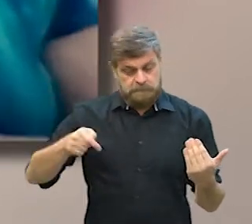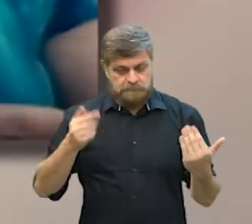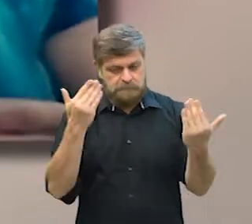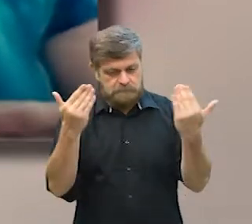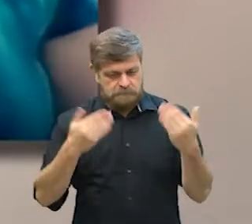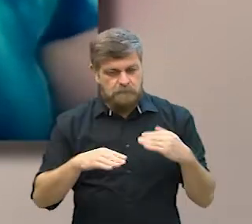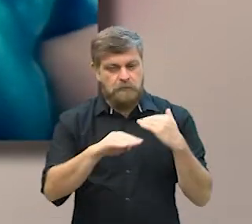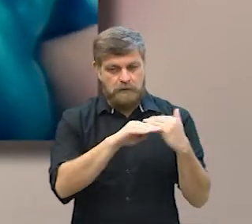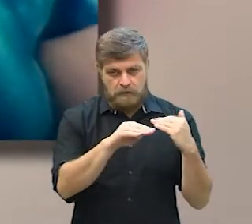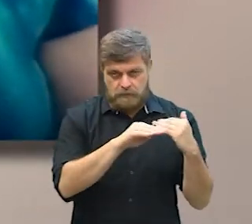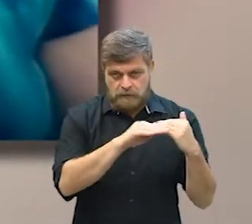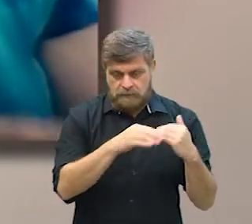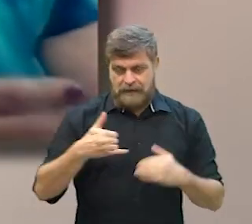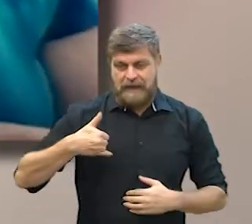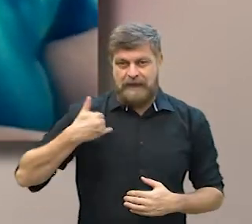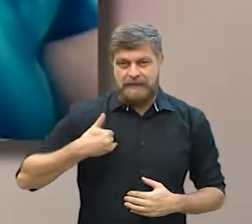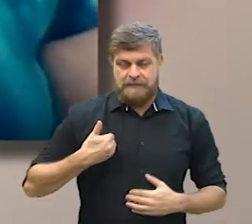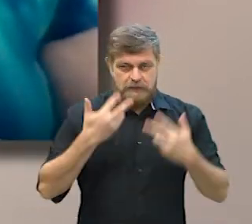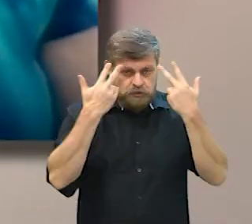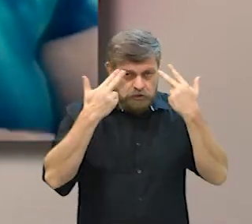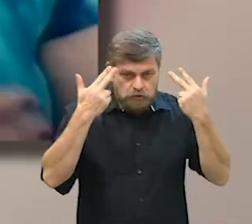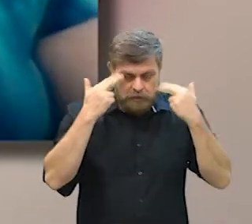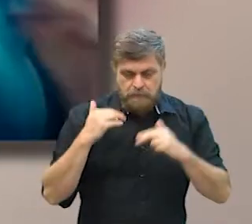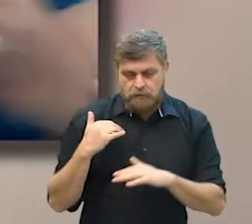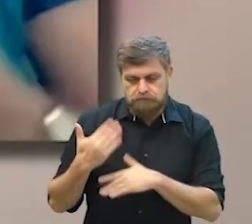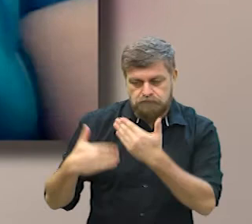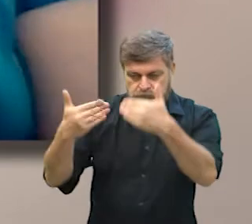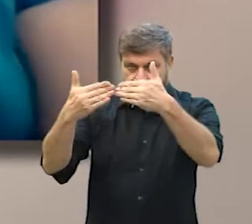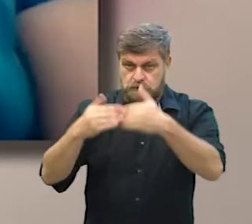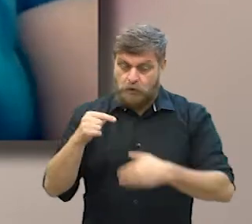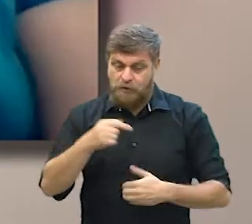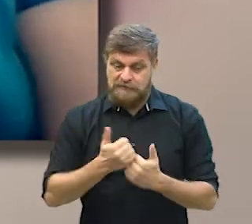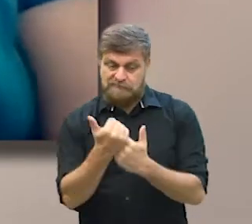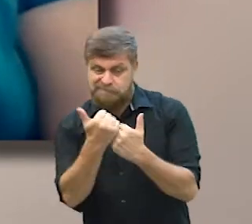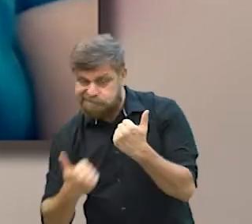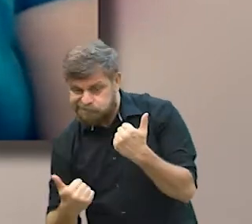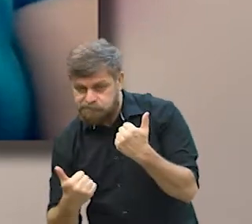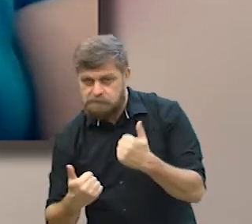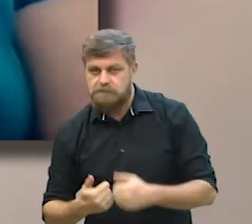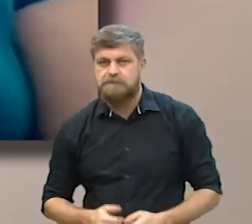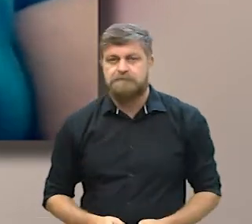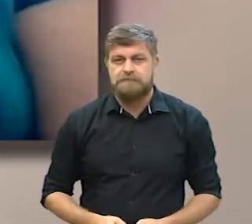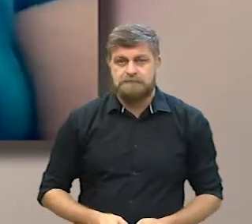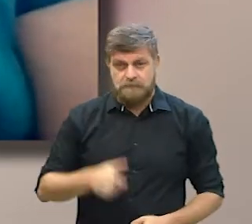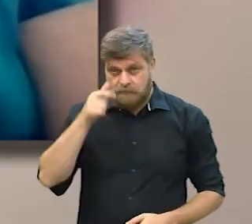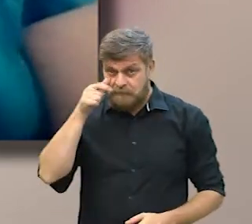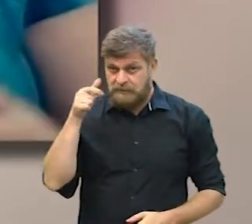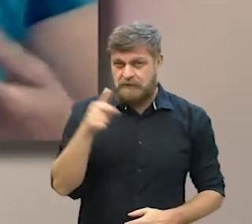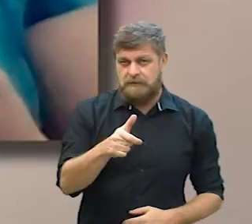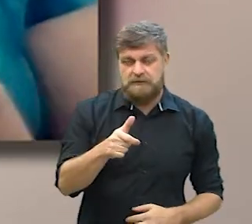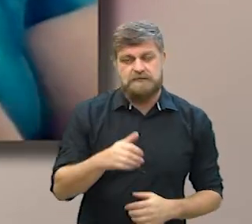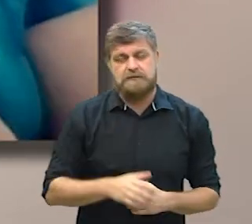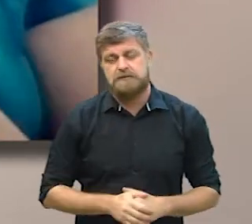está dentro daquela faixa etária de desenvolvimento ou não. E muito interessante, porque, claro,